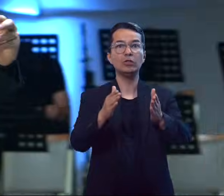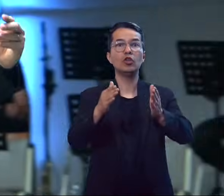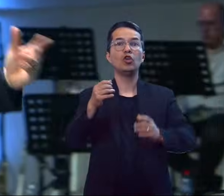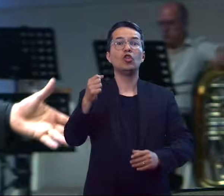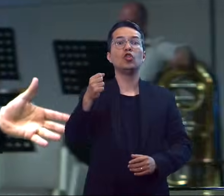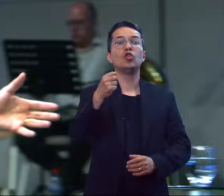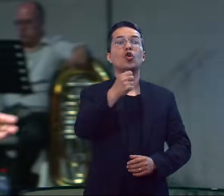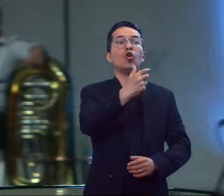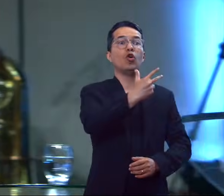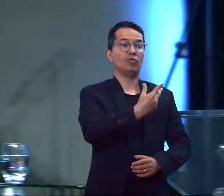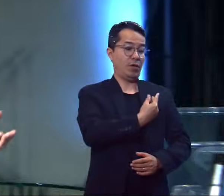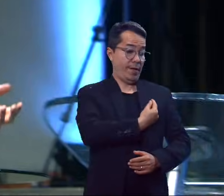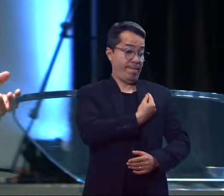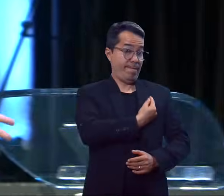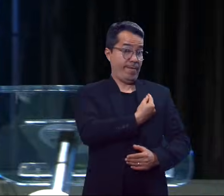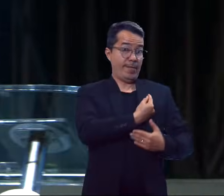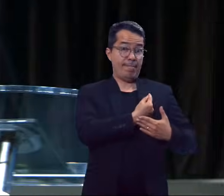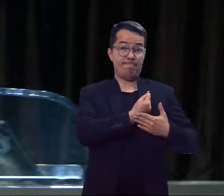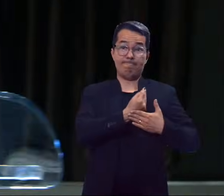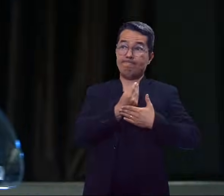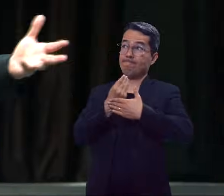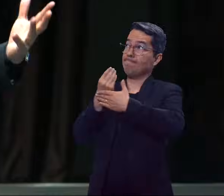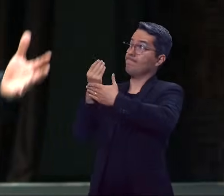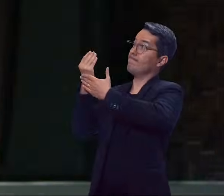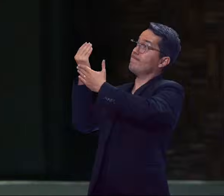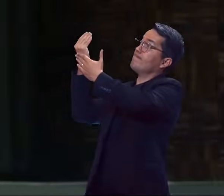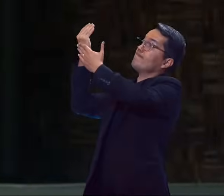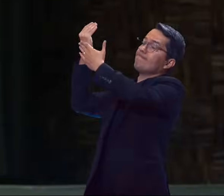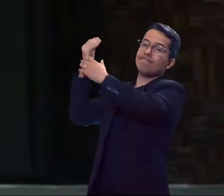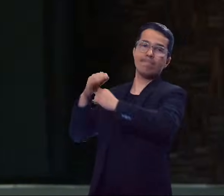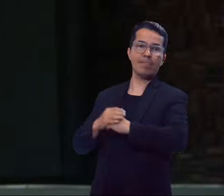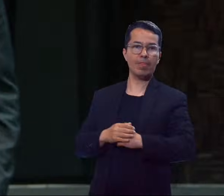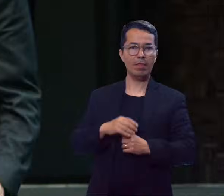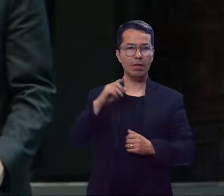foi exatamente isso que Moisés propôs ao povo.